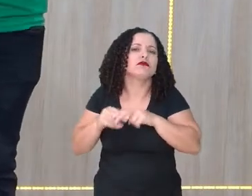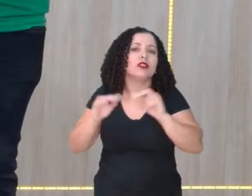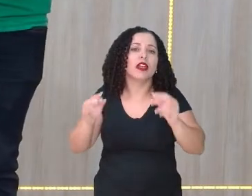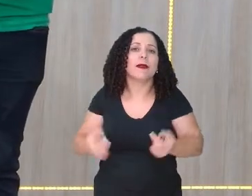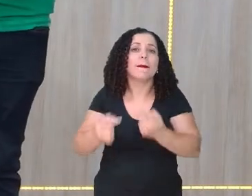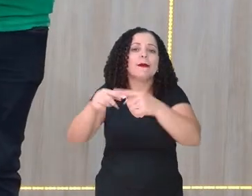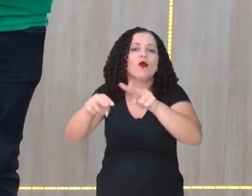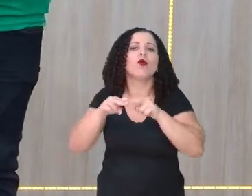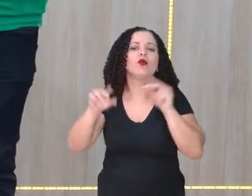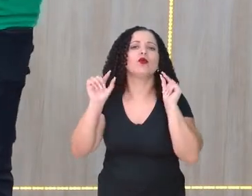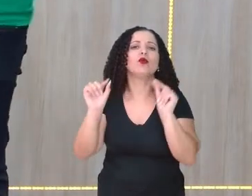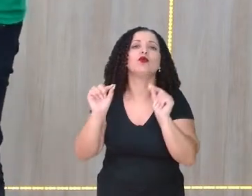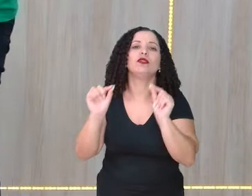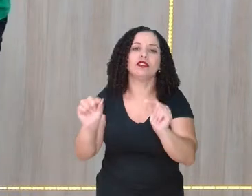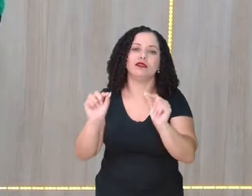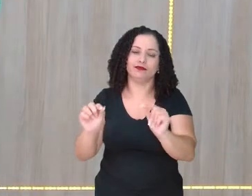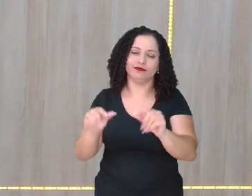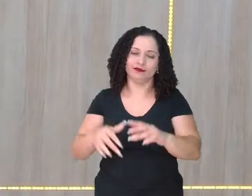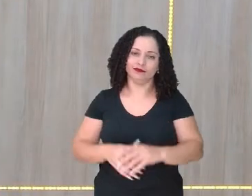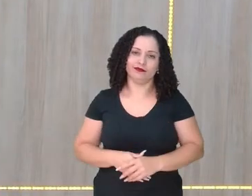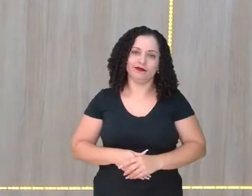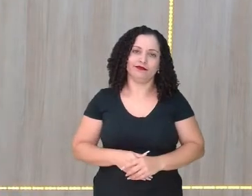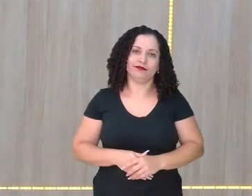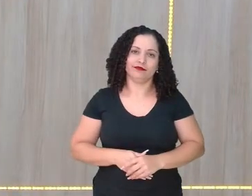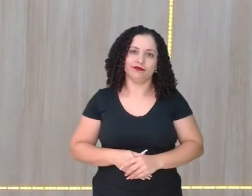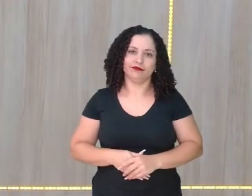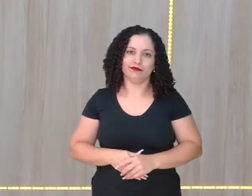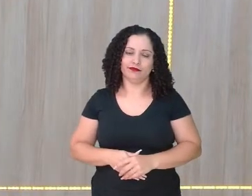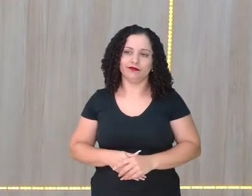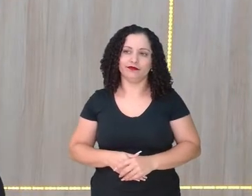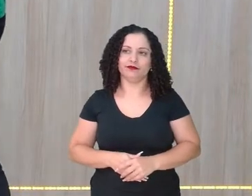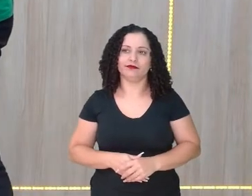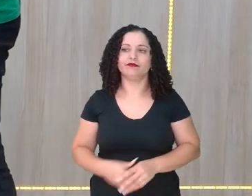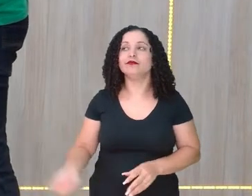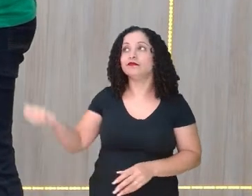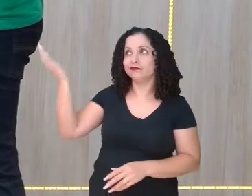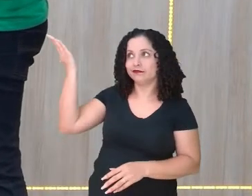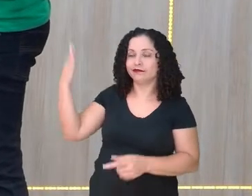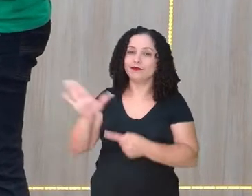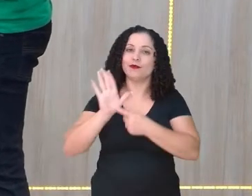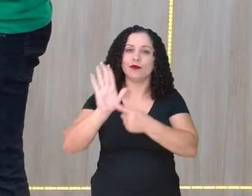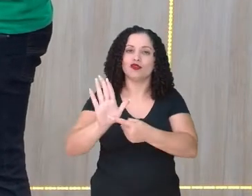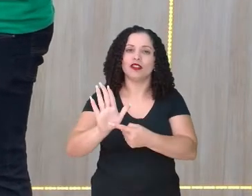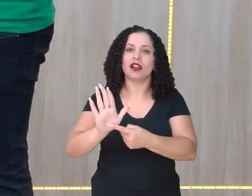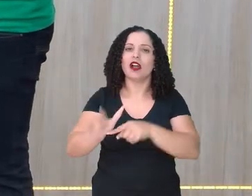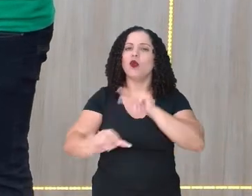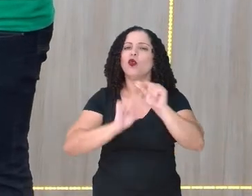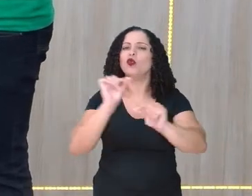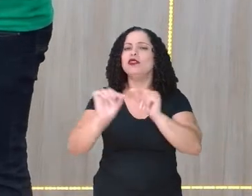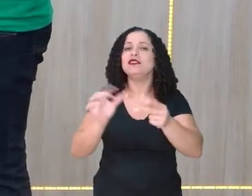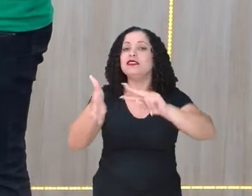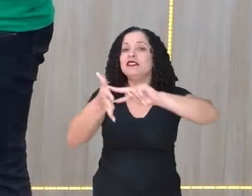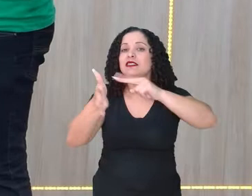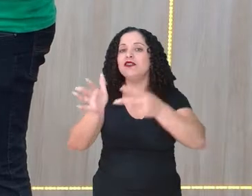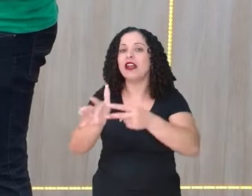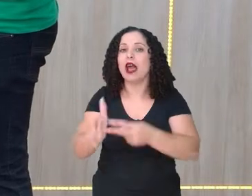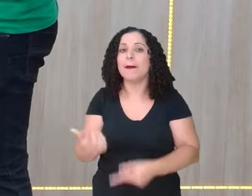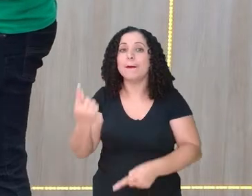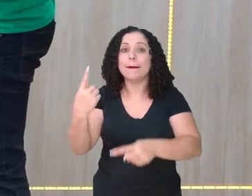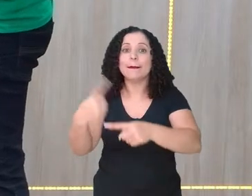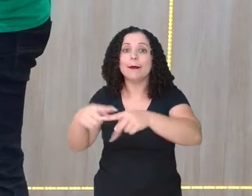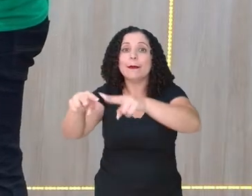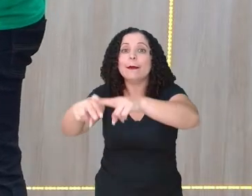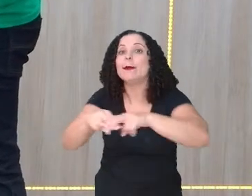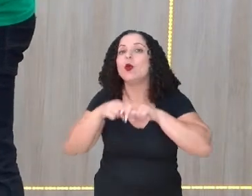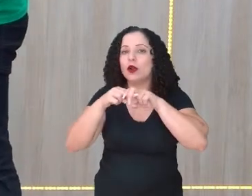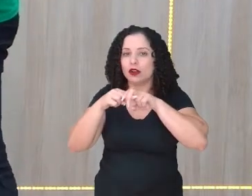levou a agir assim? Então, what for vem trazer uma ideia de perguntar o porquê, querendo saber a razão,